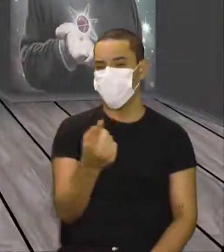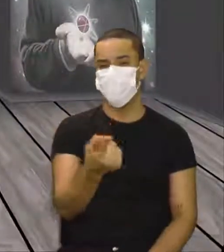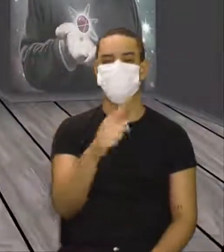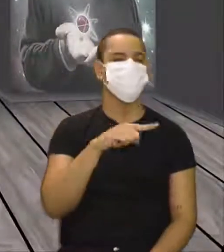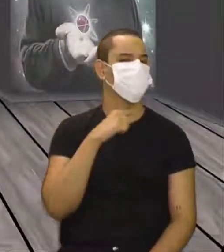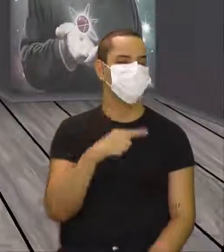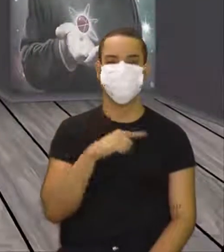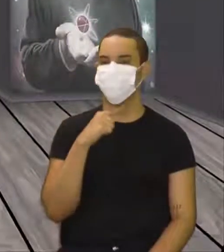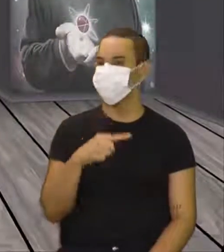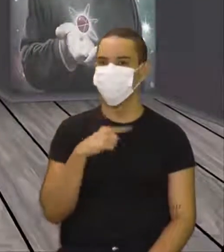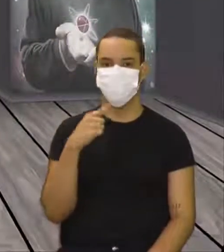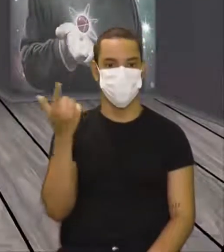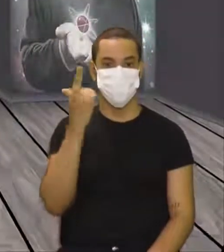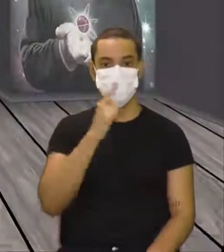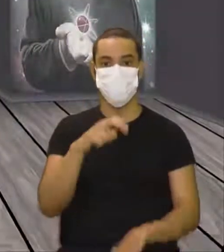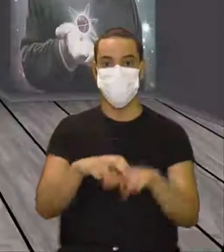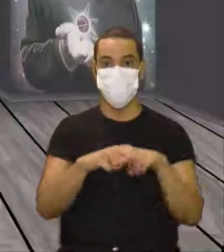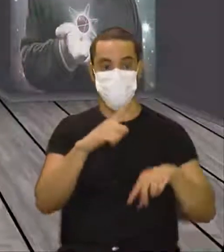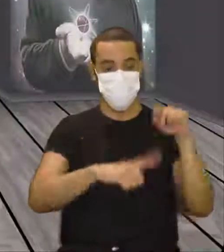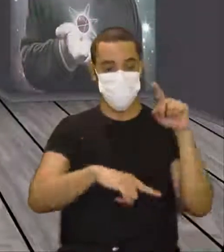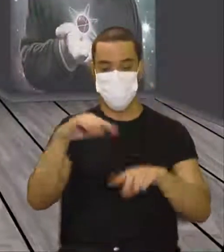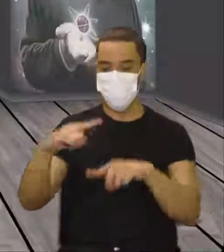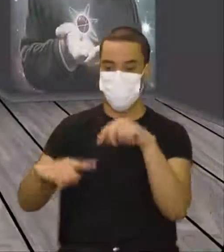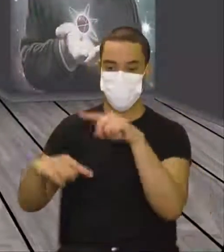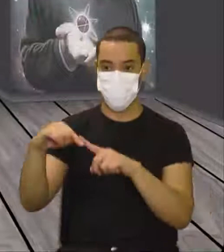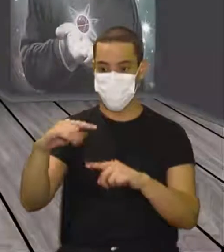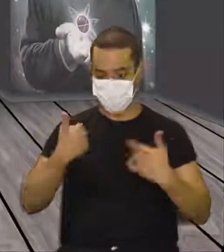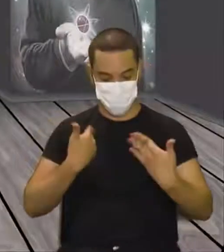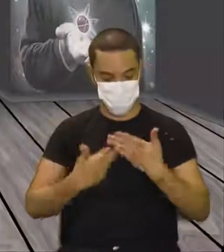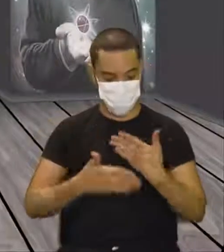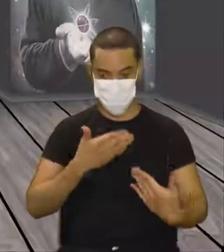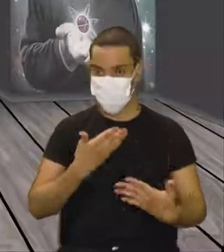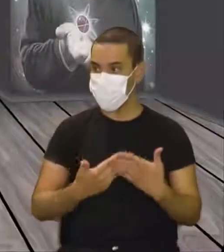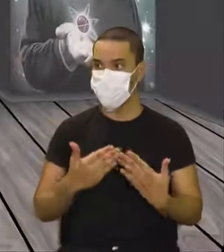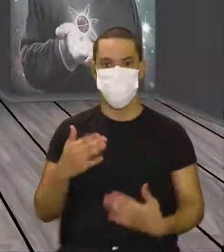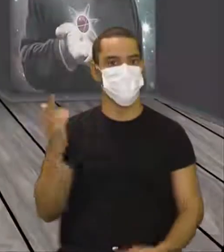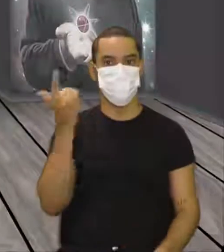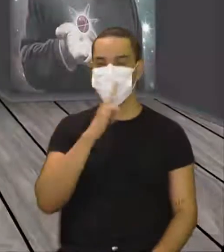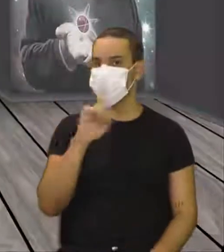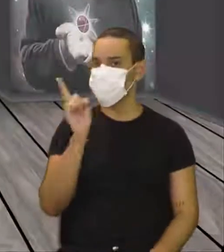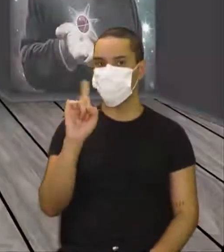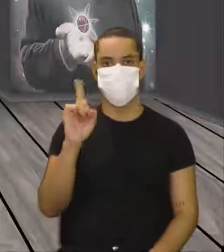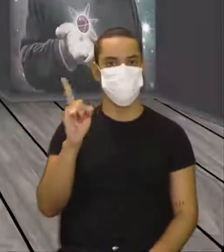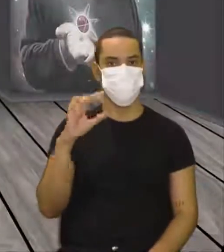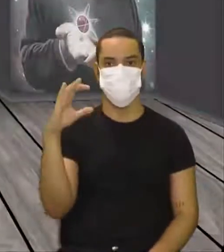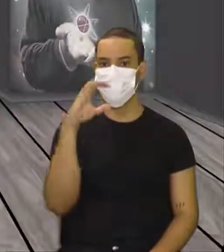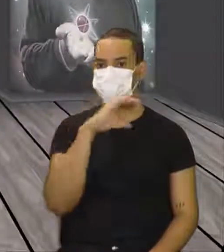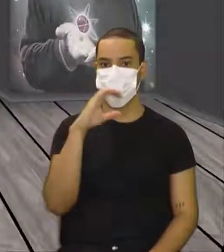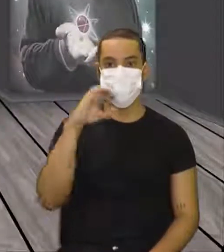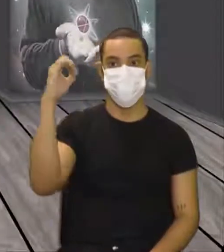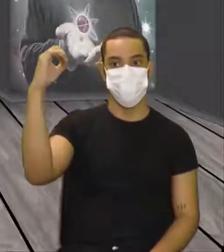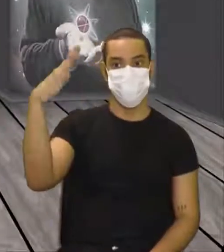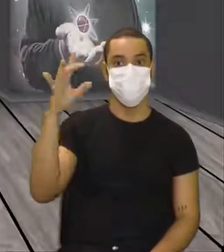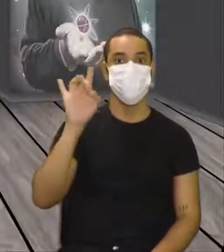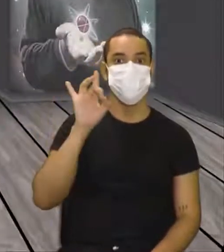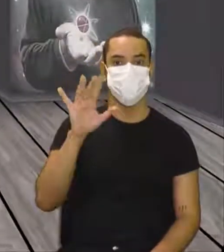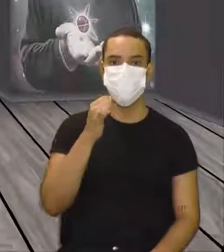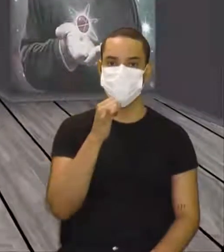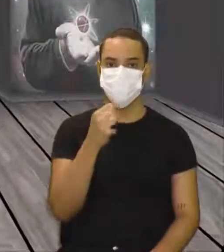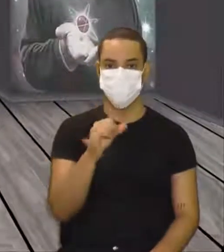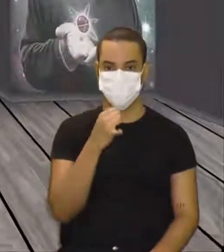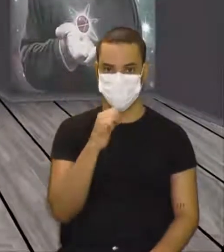essa velocidade. Então, matéria, você não consegue chegar à velocidade da luz. Somente